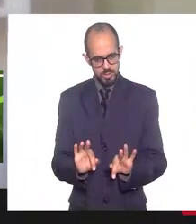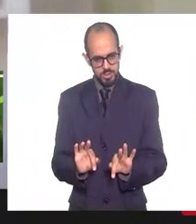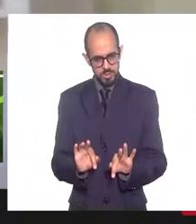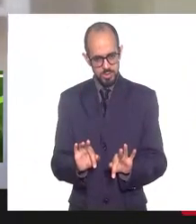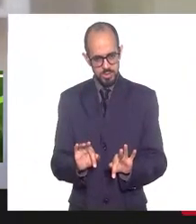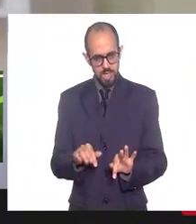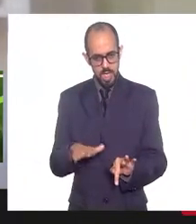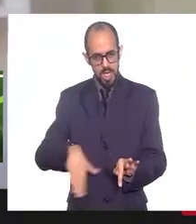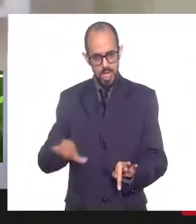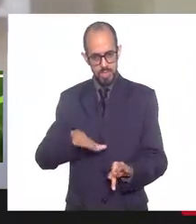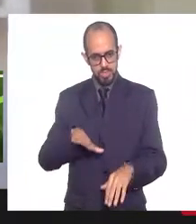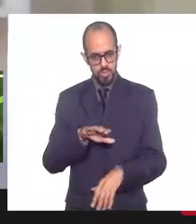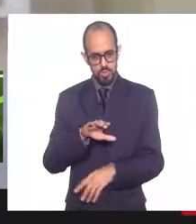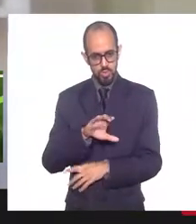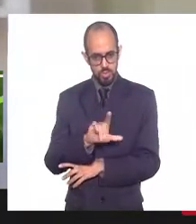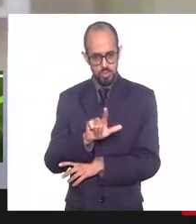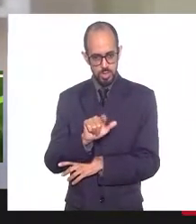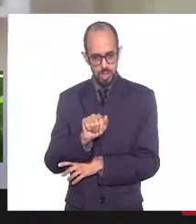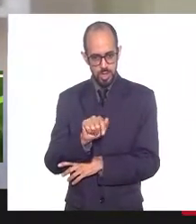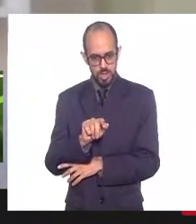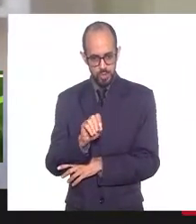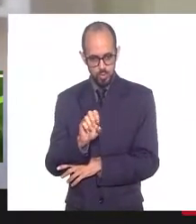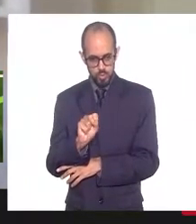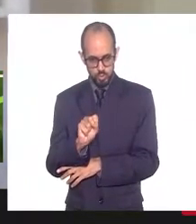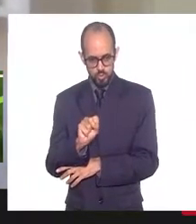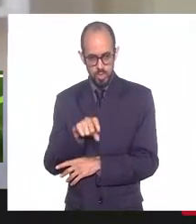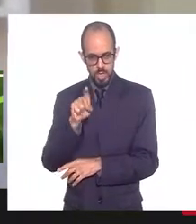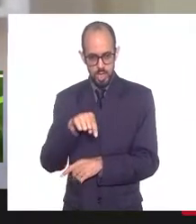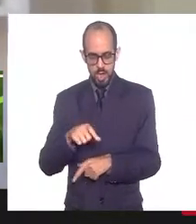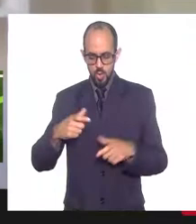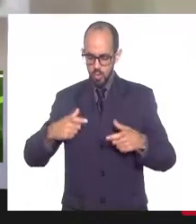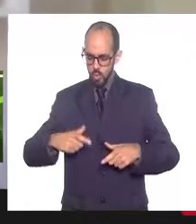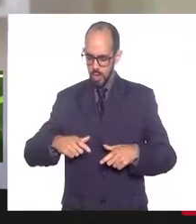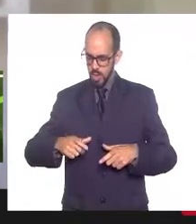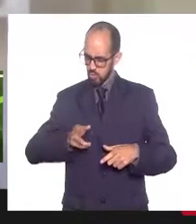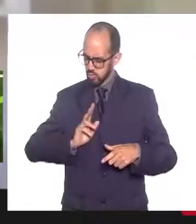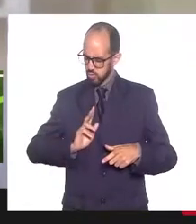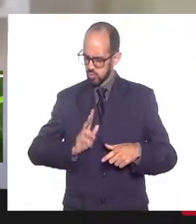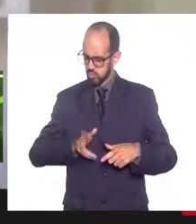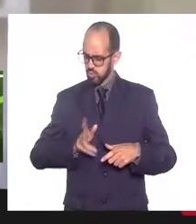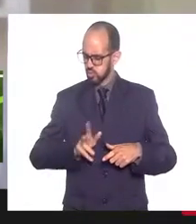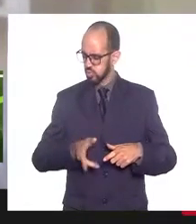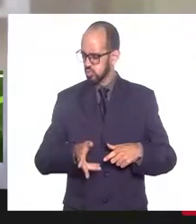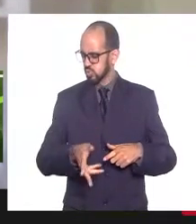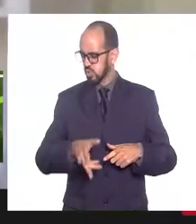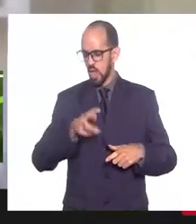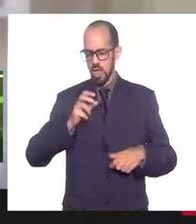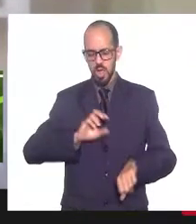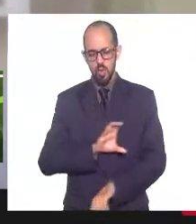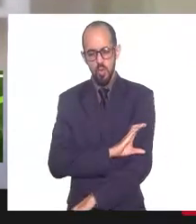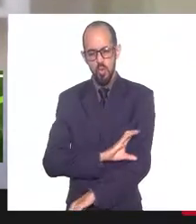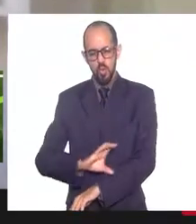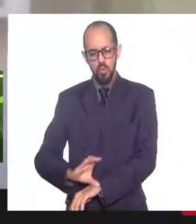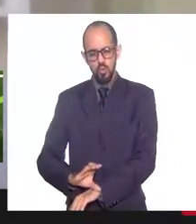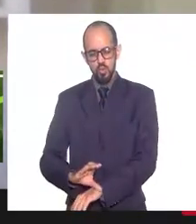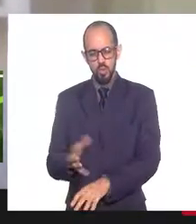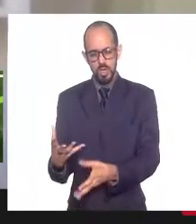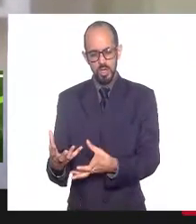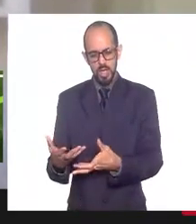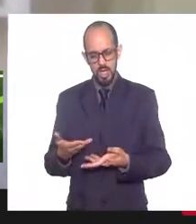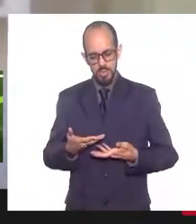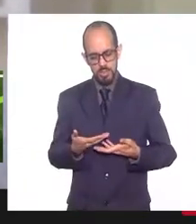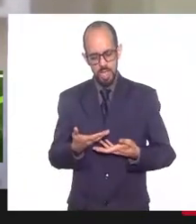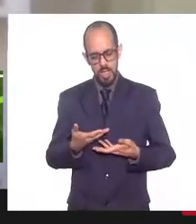dos Lagos é uma região extremamente conservadora, que recebe de maneira sazonal